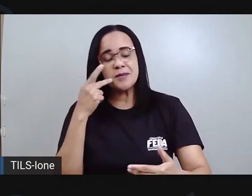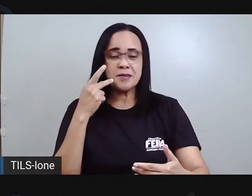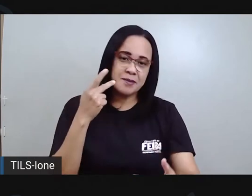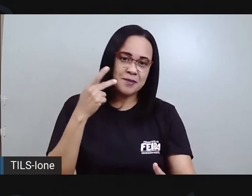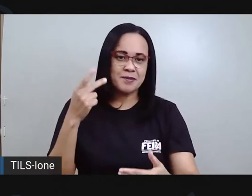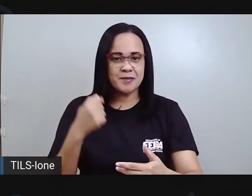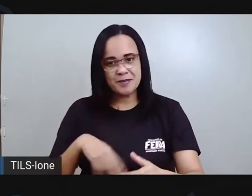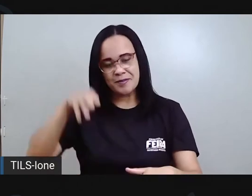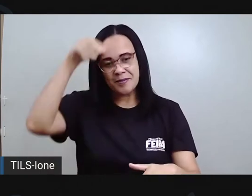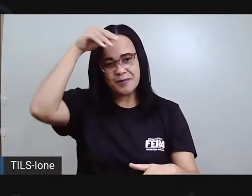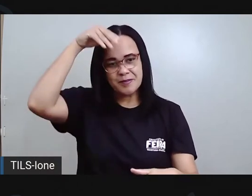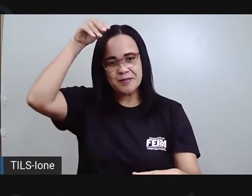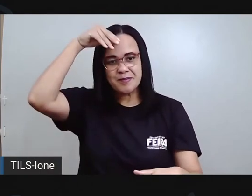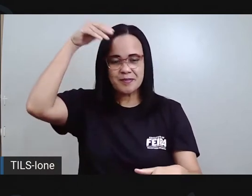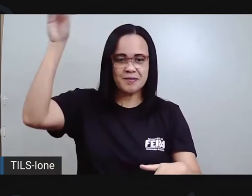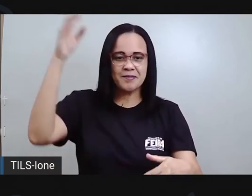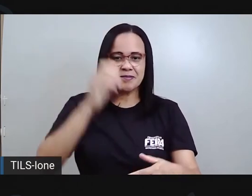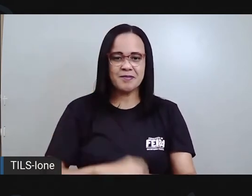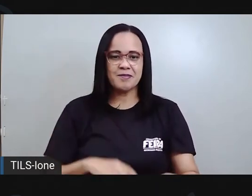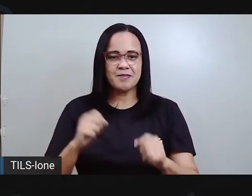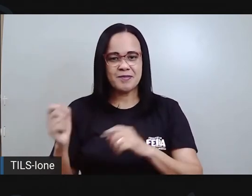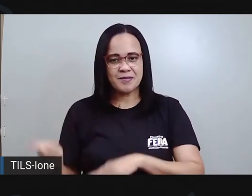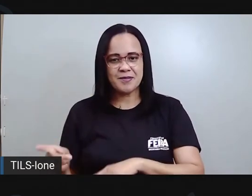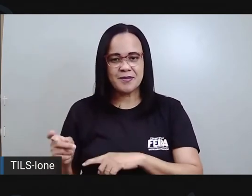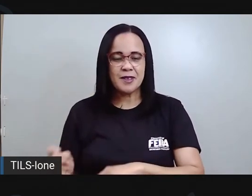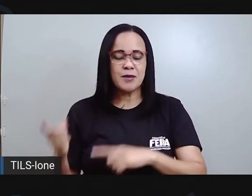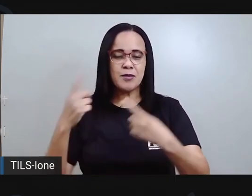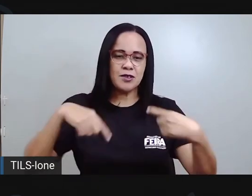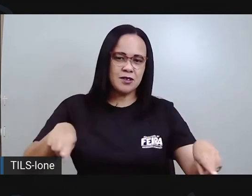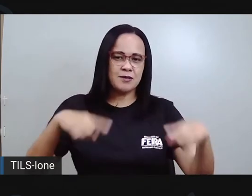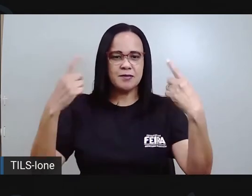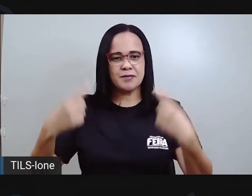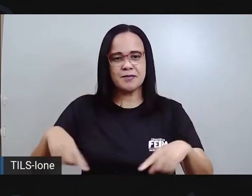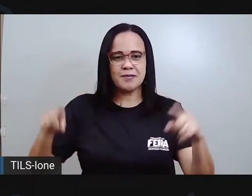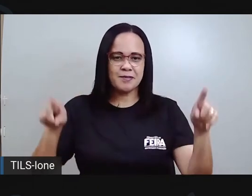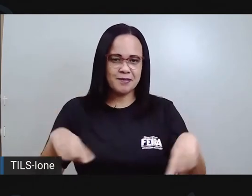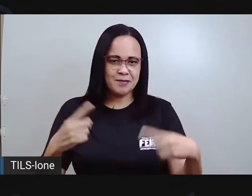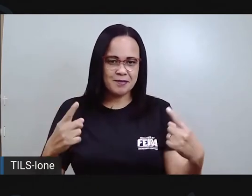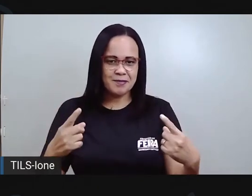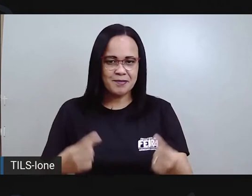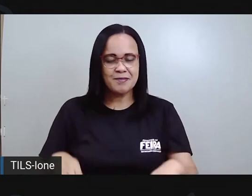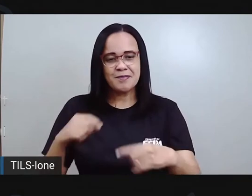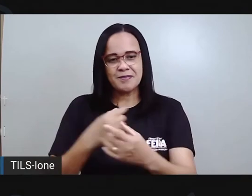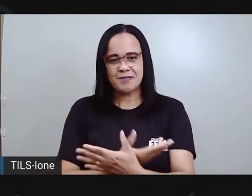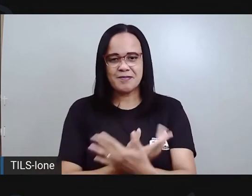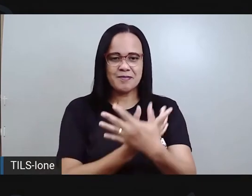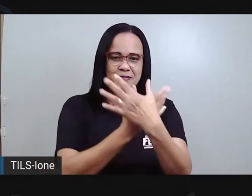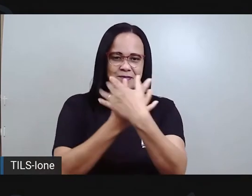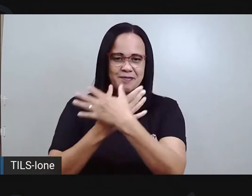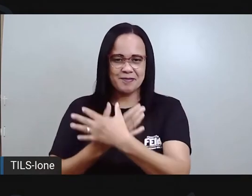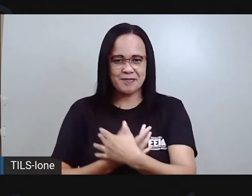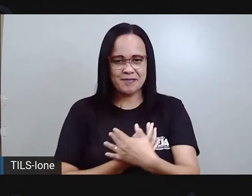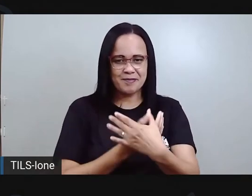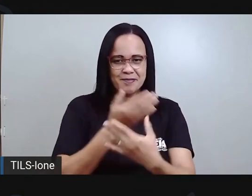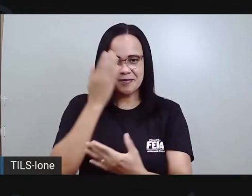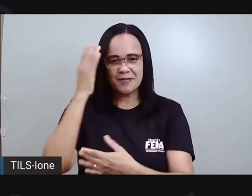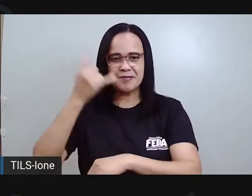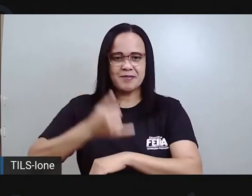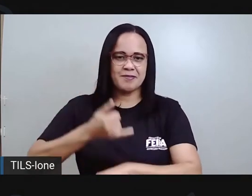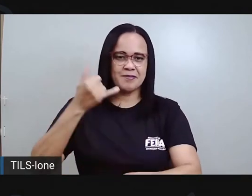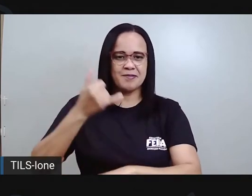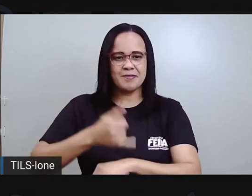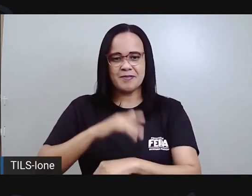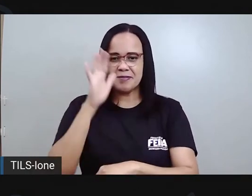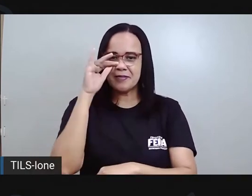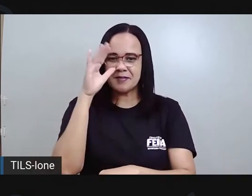para a madrinha. Poti, poti, perna de pau, olho de vidro e nariz